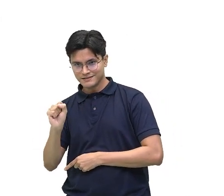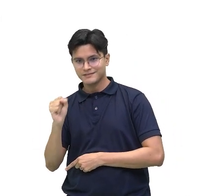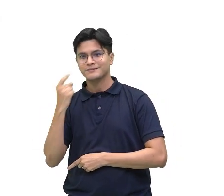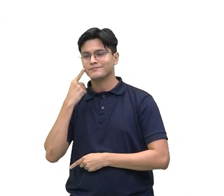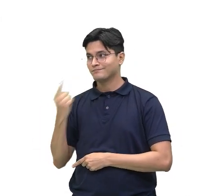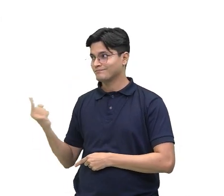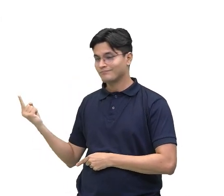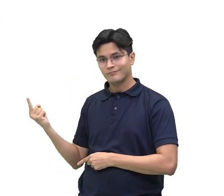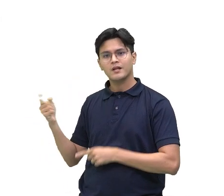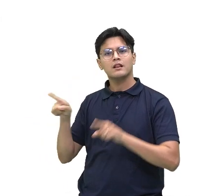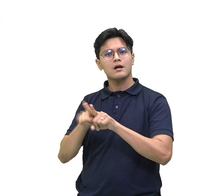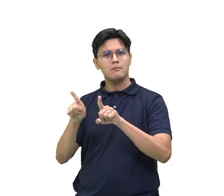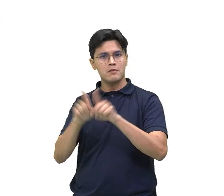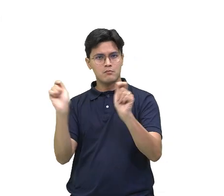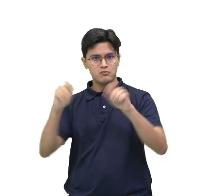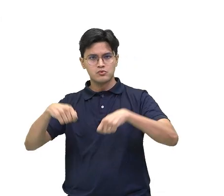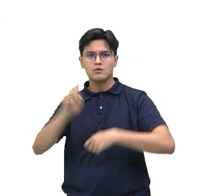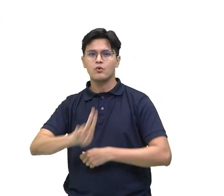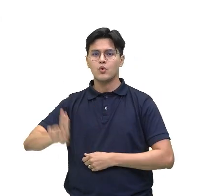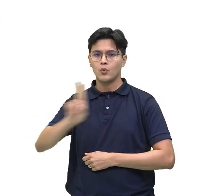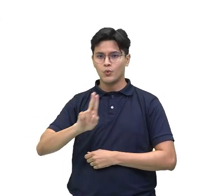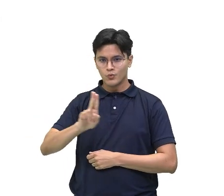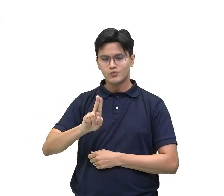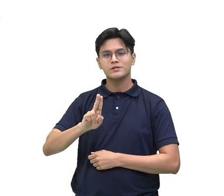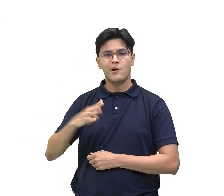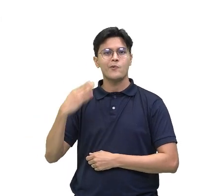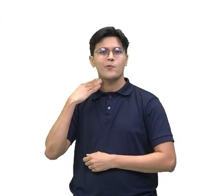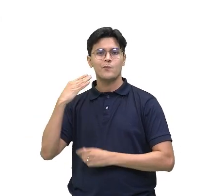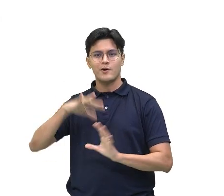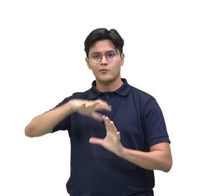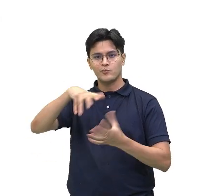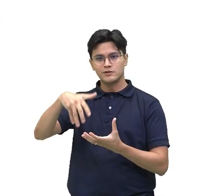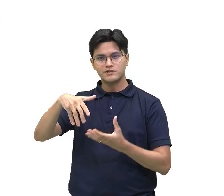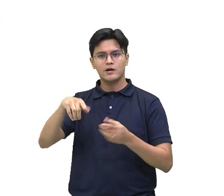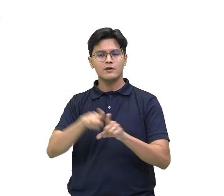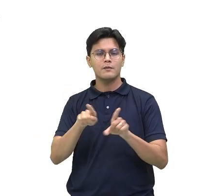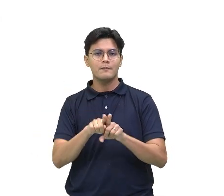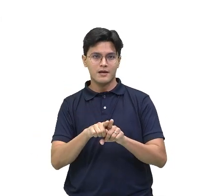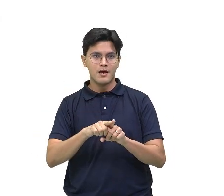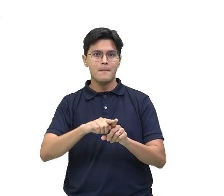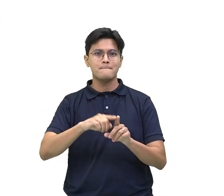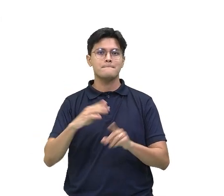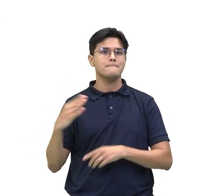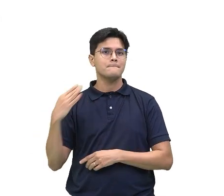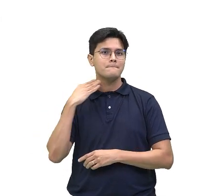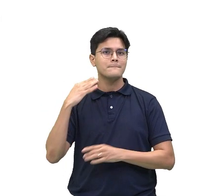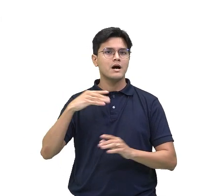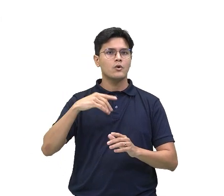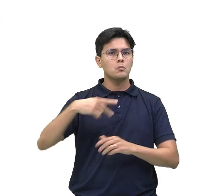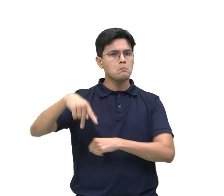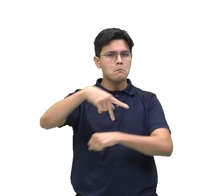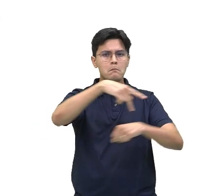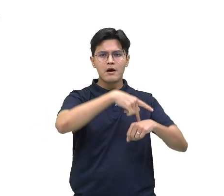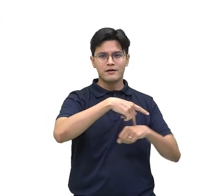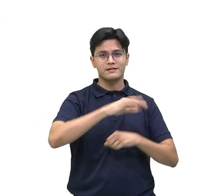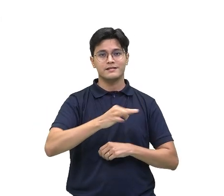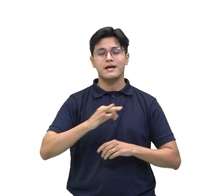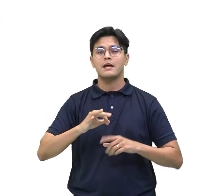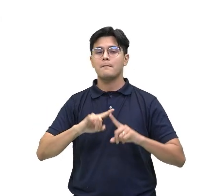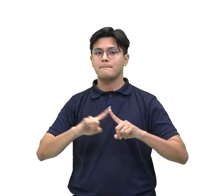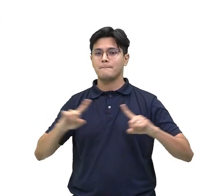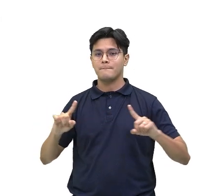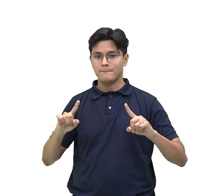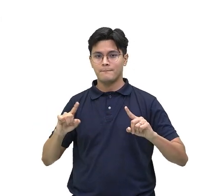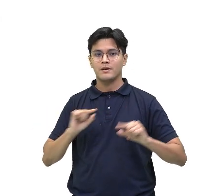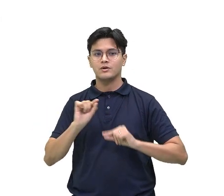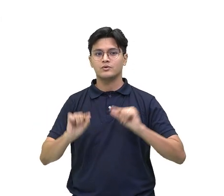ao Banco Mundial e ao Fundo Monetário Internacional. Agora, historicamente, gente, essas condições impostas por essas